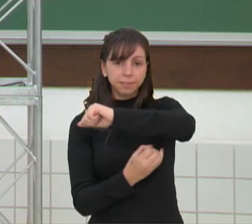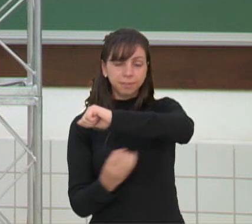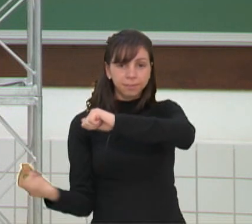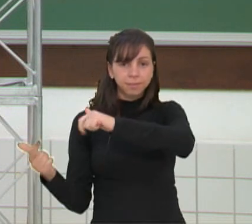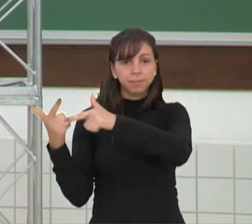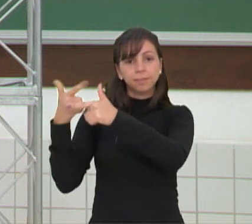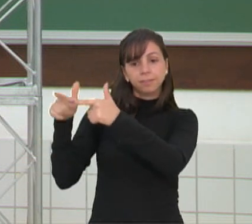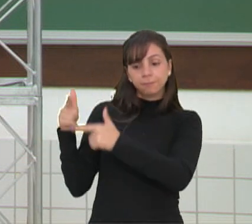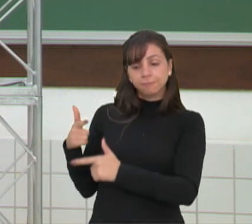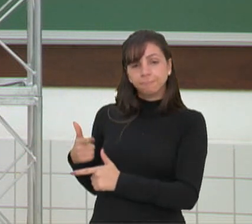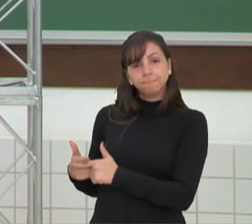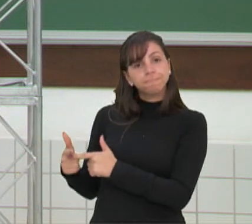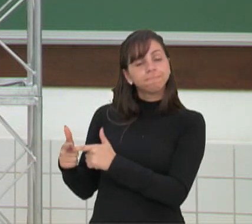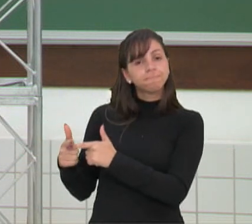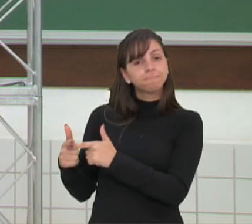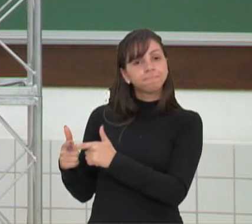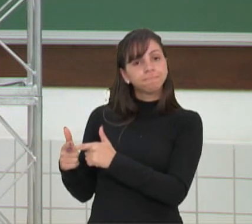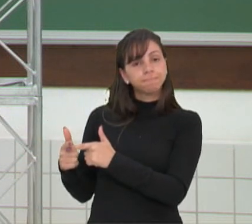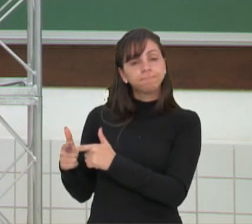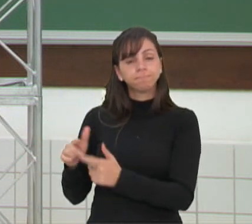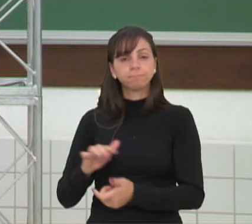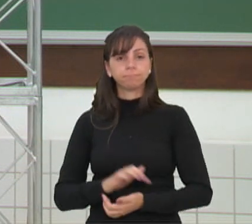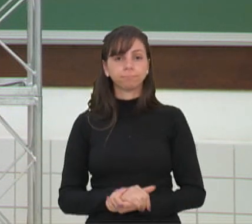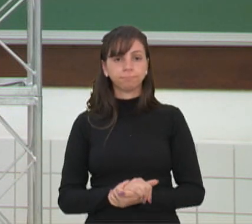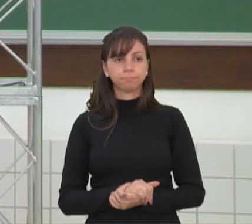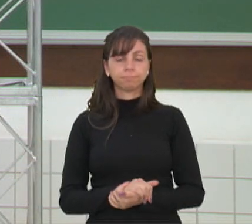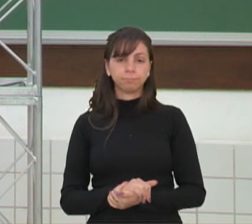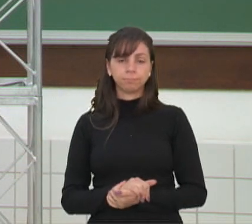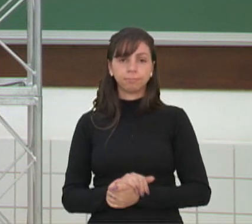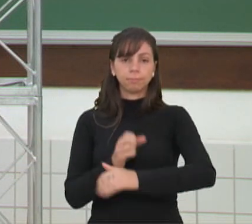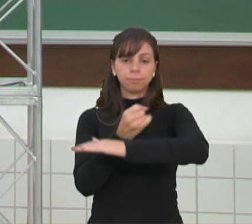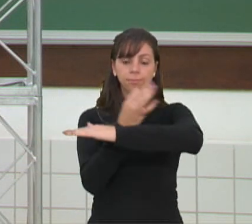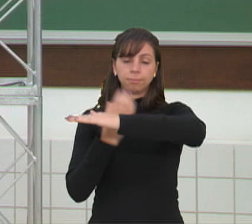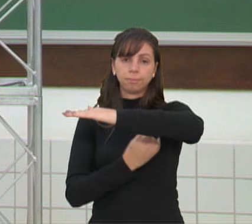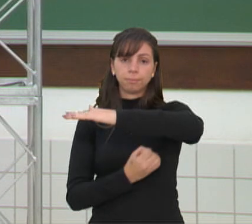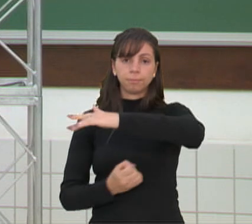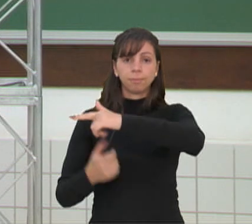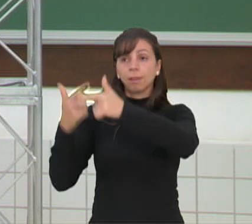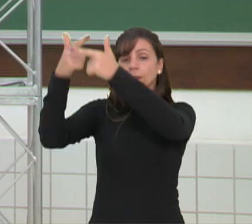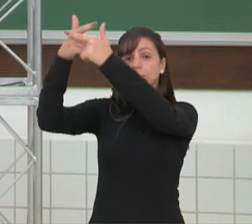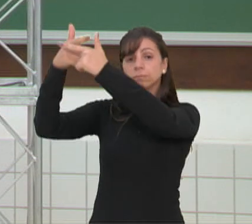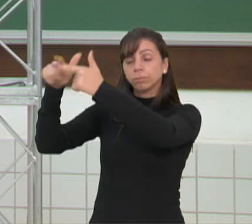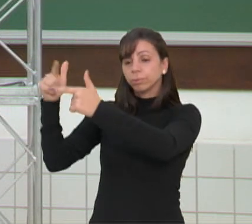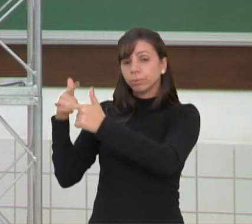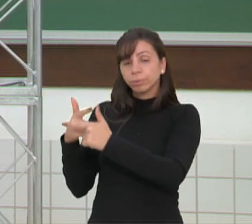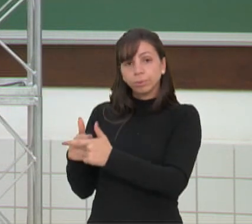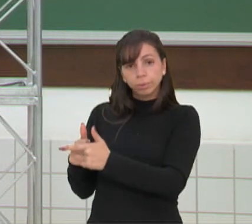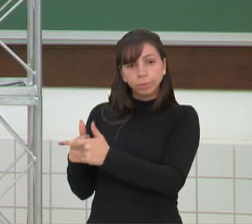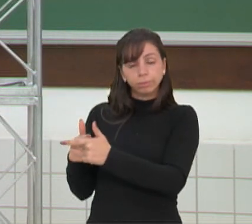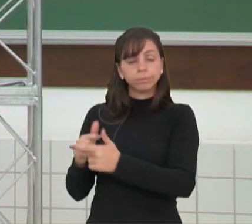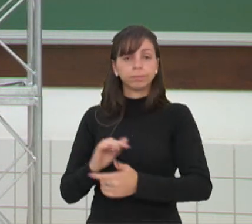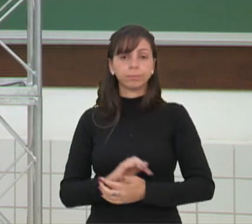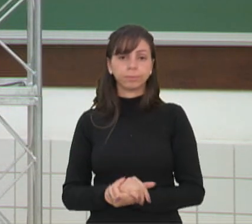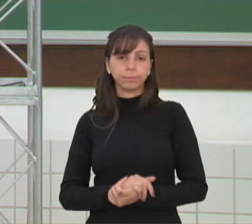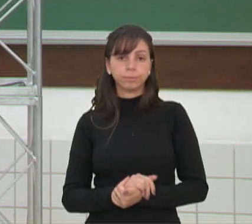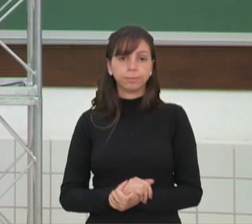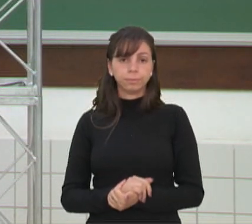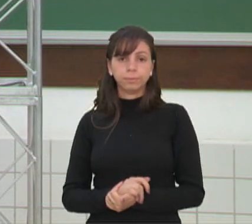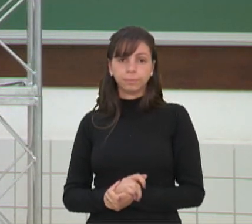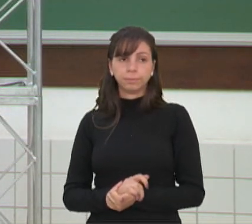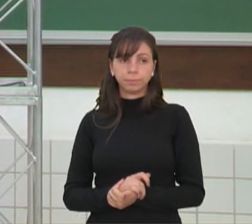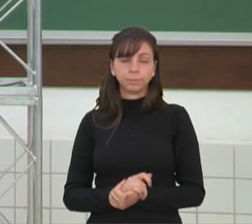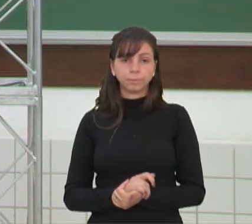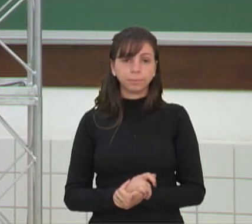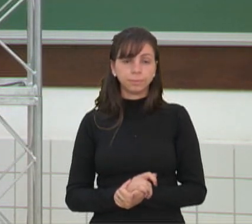irredutível. Sempre em fração irredutível. Escreve na forma de fração e simplifica o máximo possível, se der, tá bom?